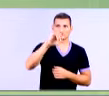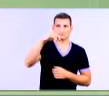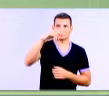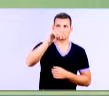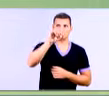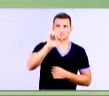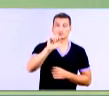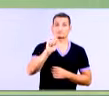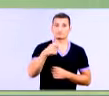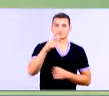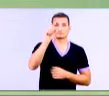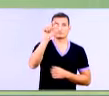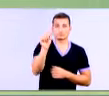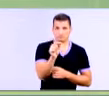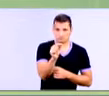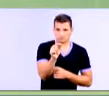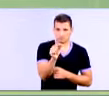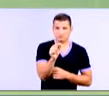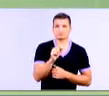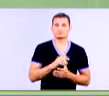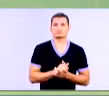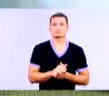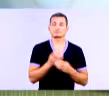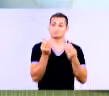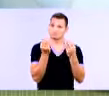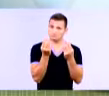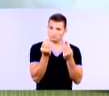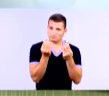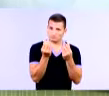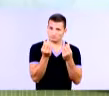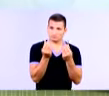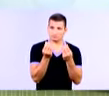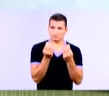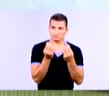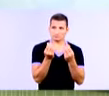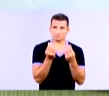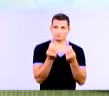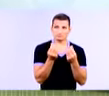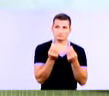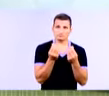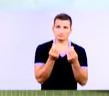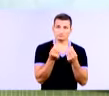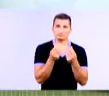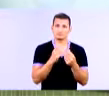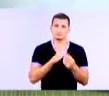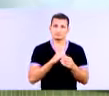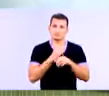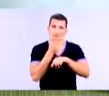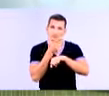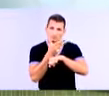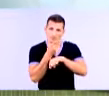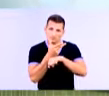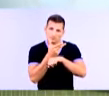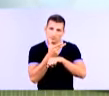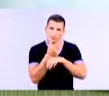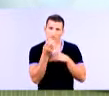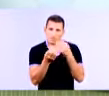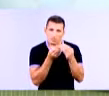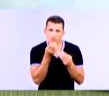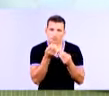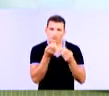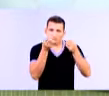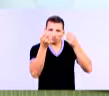Um detalhezinho, né? Nós fizemos um videozinho passo a passo de como você vai